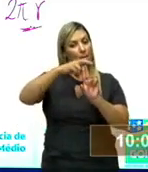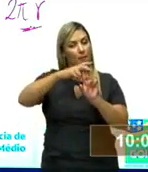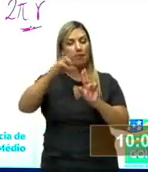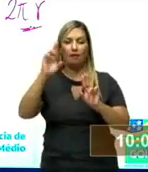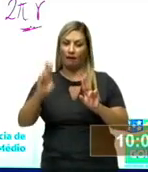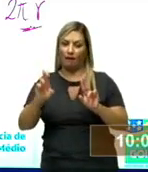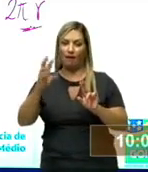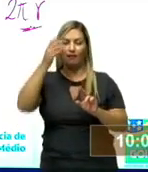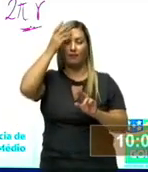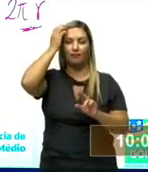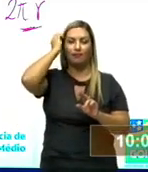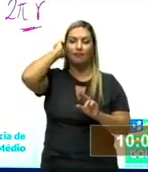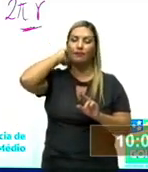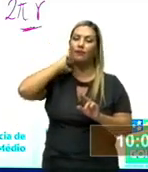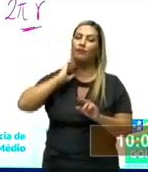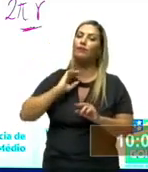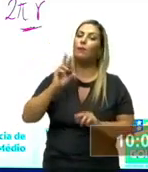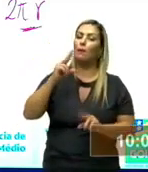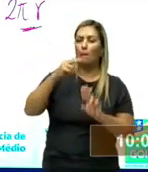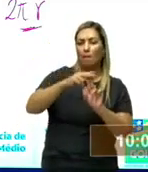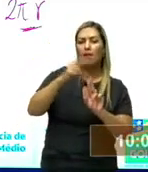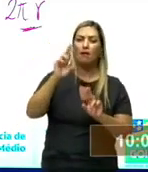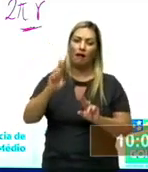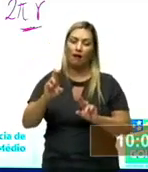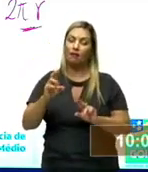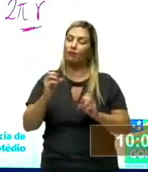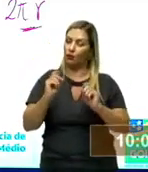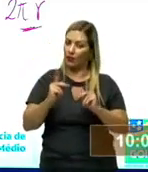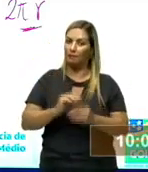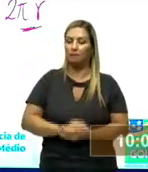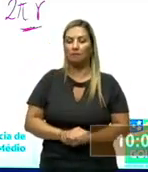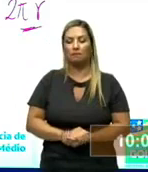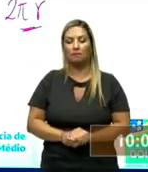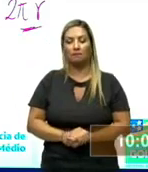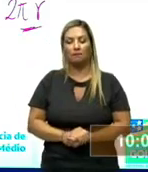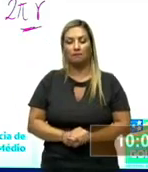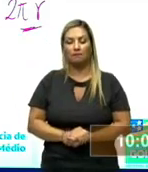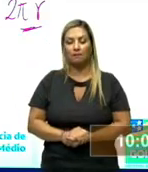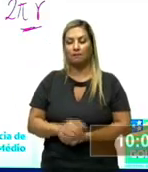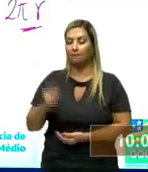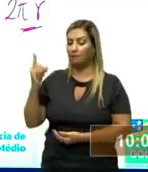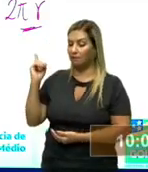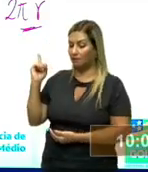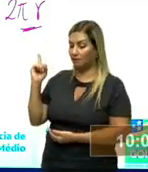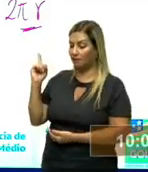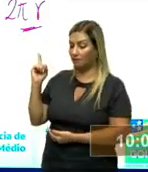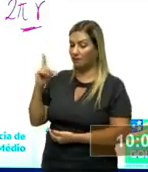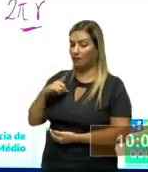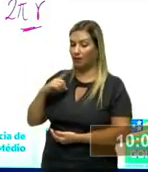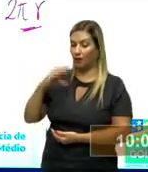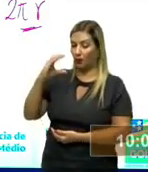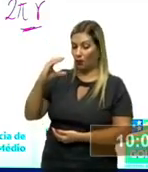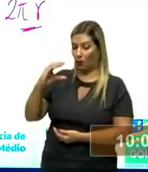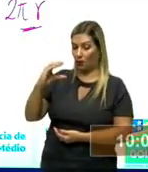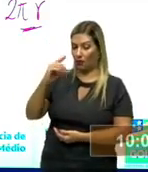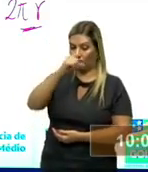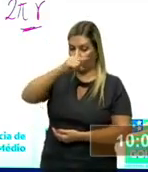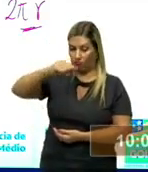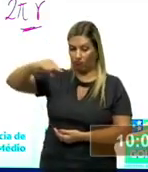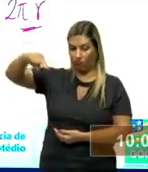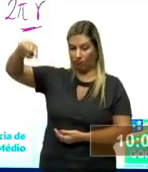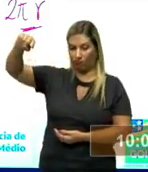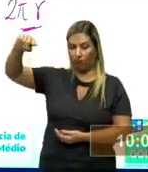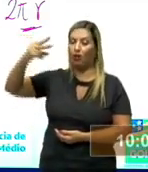dois acabou aqui aí que chamado Pierre boa e aí esse cara aqui o comprimento do arco aqui